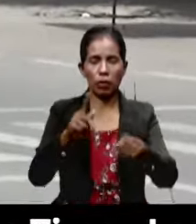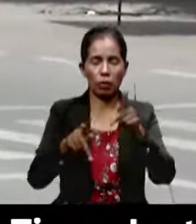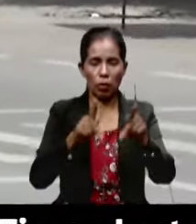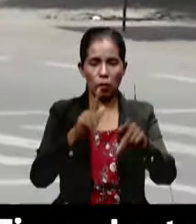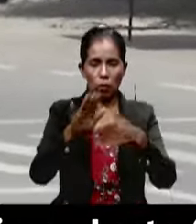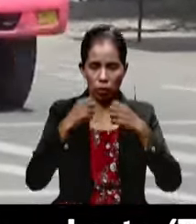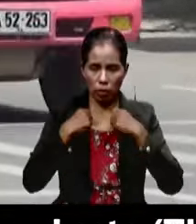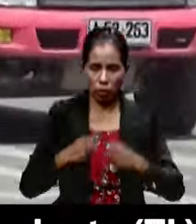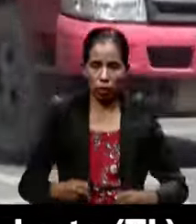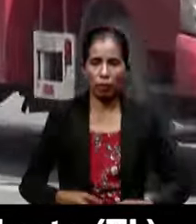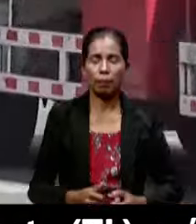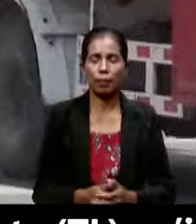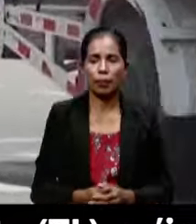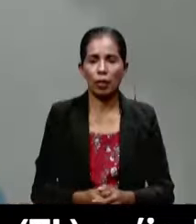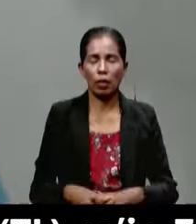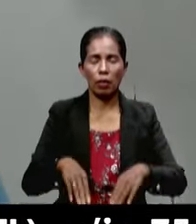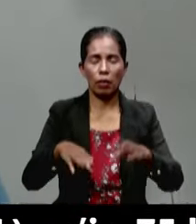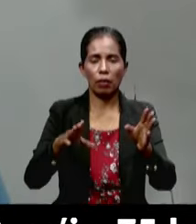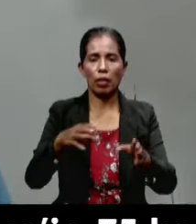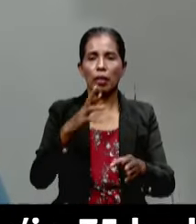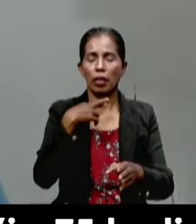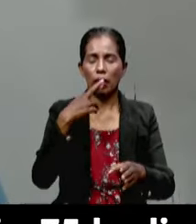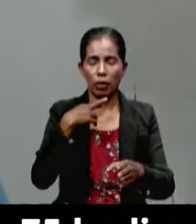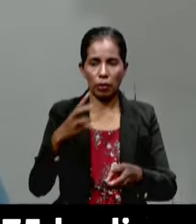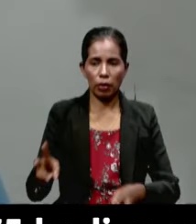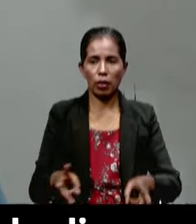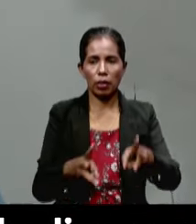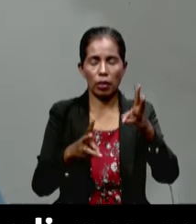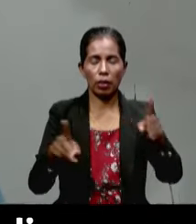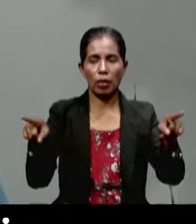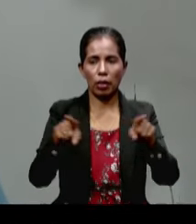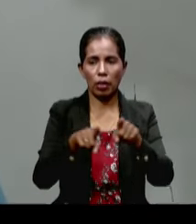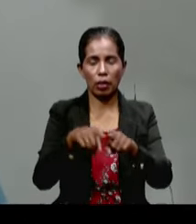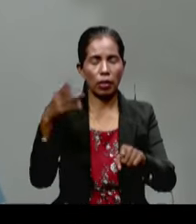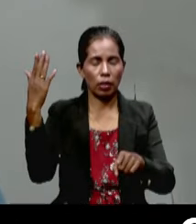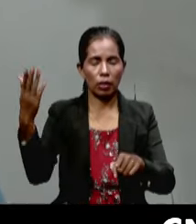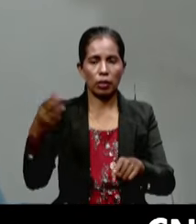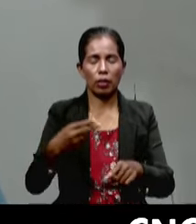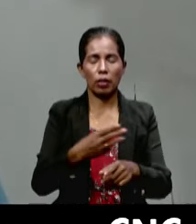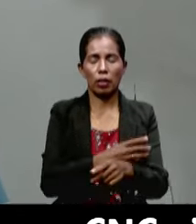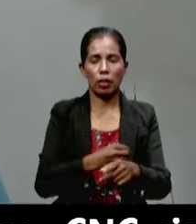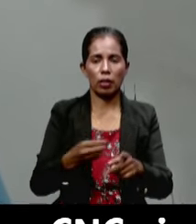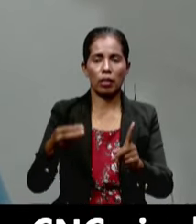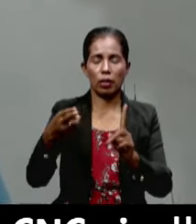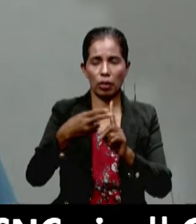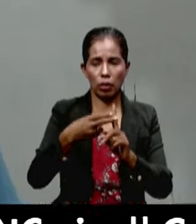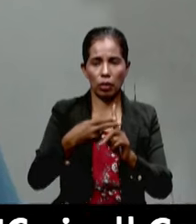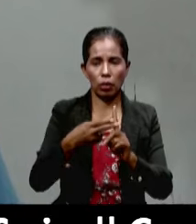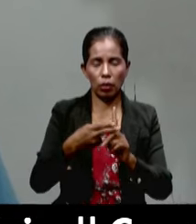saudi. Pana si kota ki estranini, ya area anesa area of Santa Cruz,